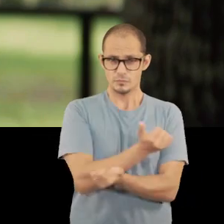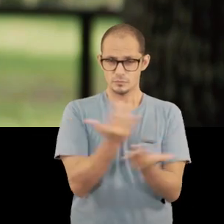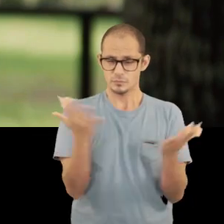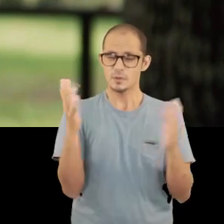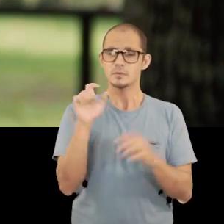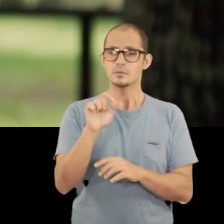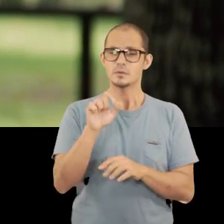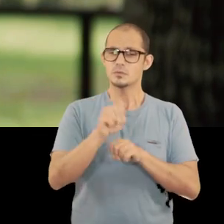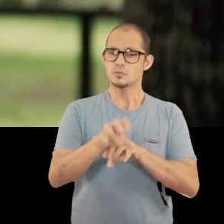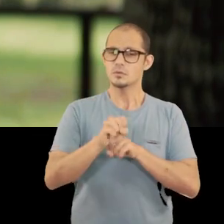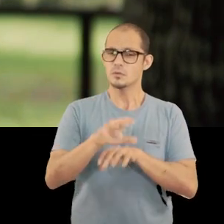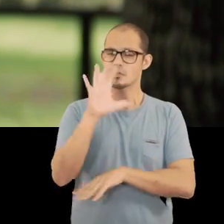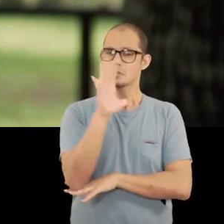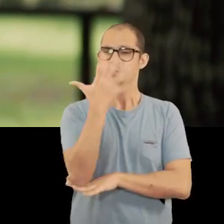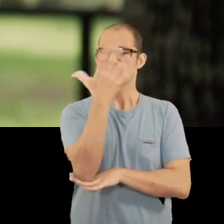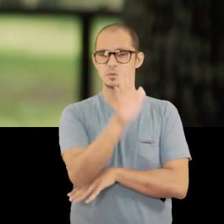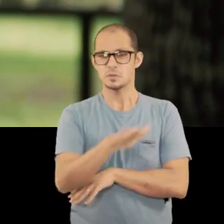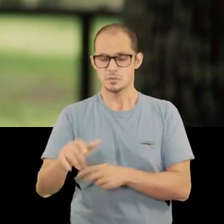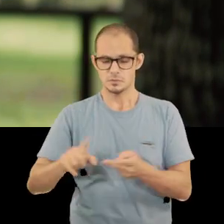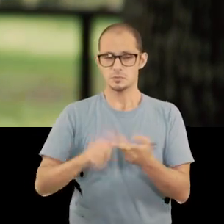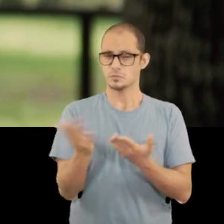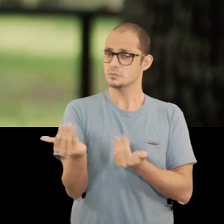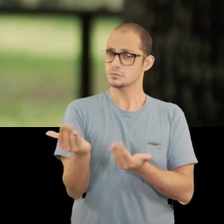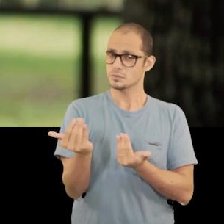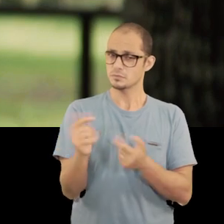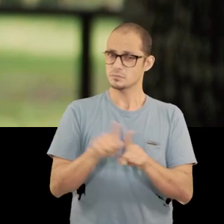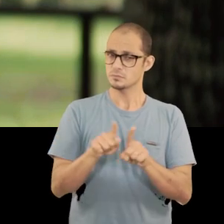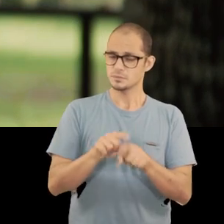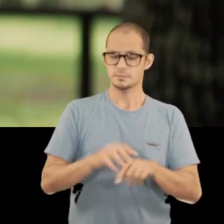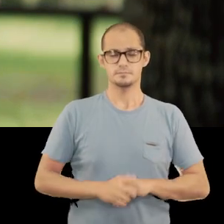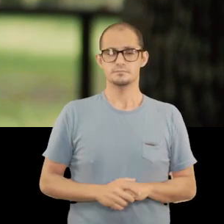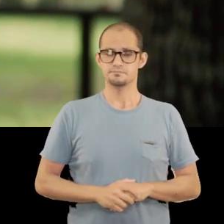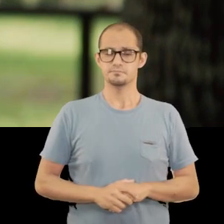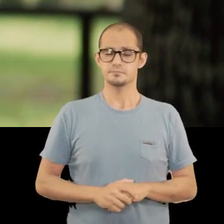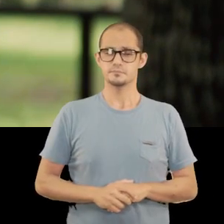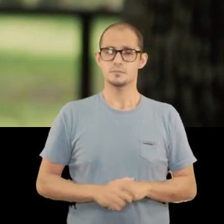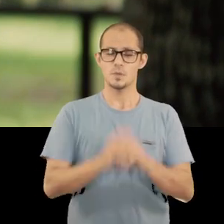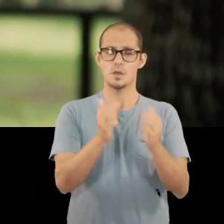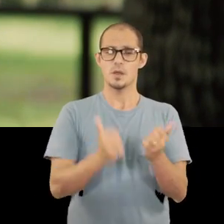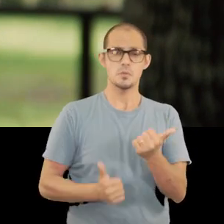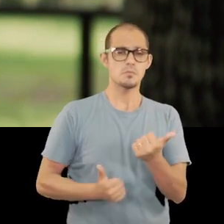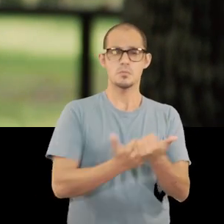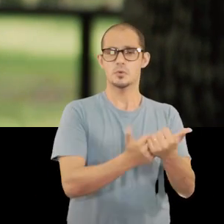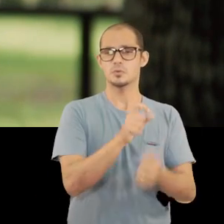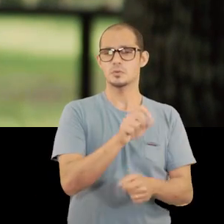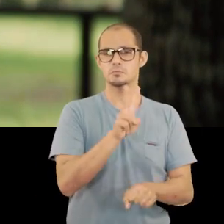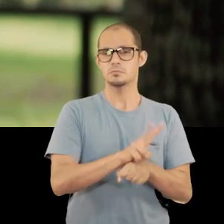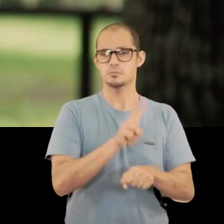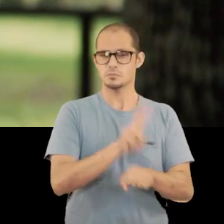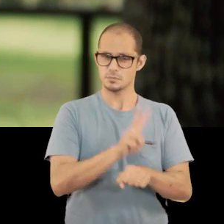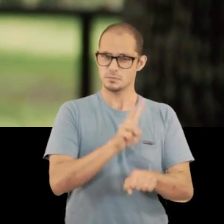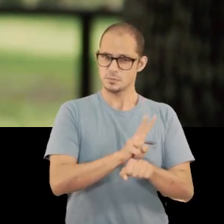nós vamos trabalhar educação ambiental das nossas crianças, dos nossos jovens. Nós vamos contribuir